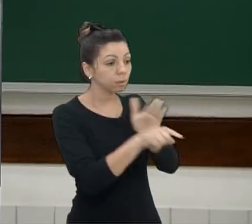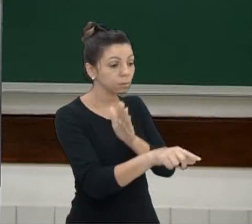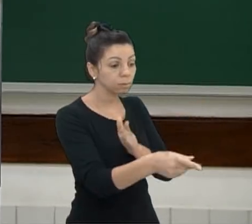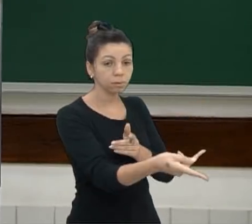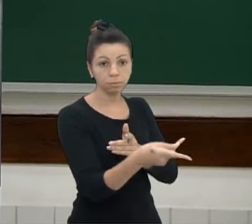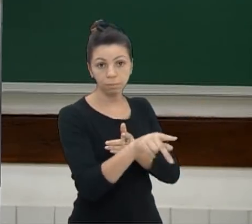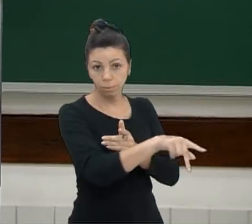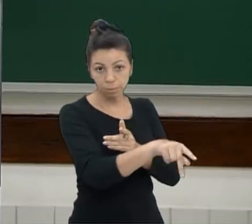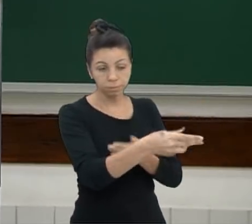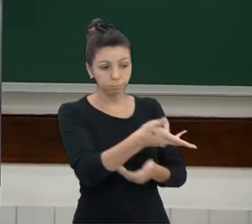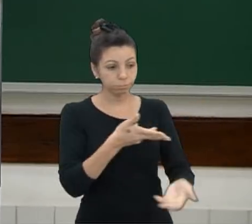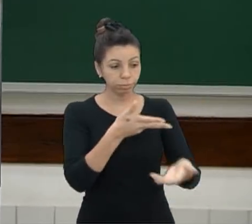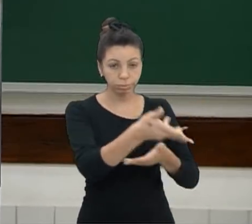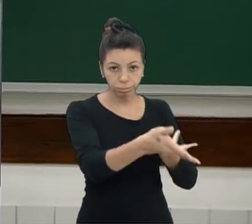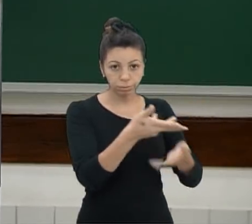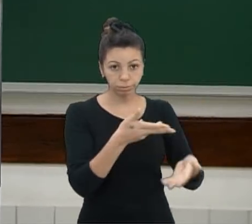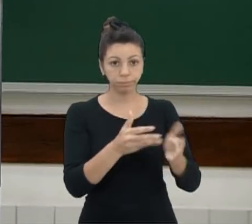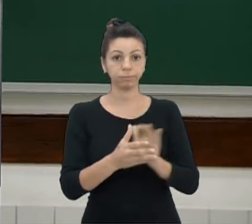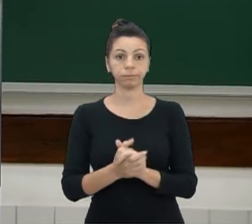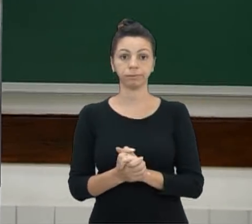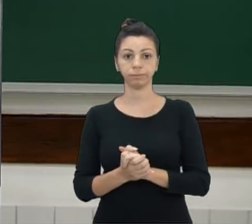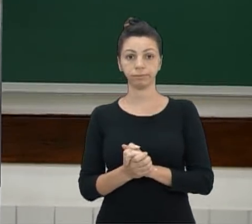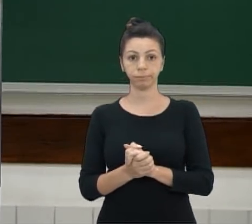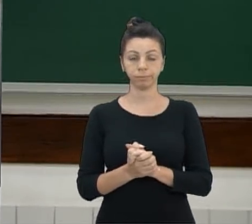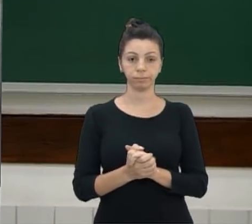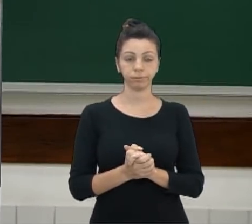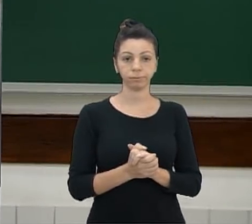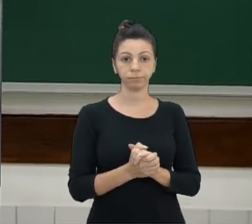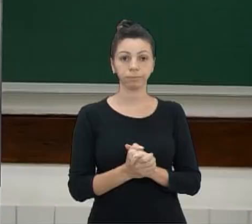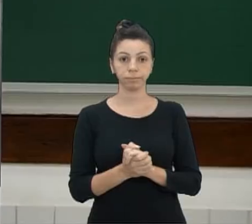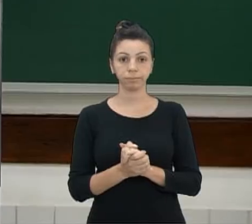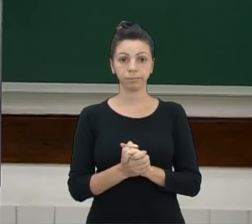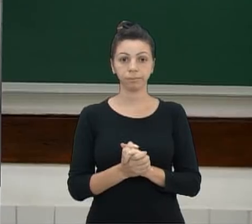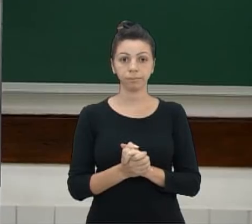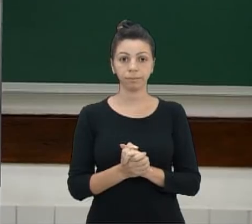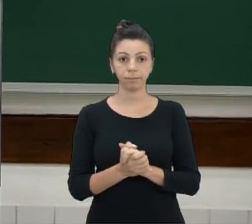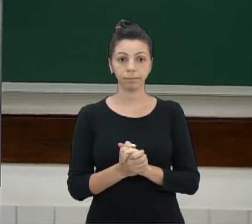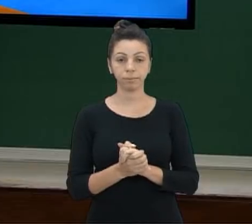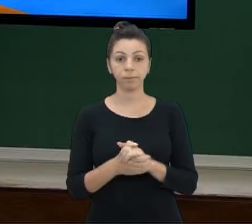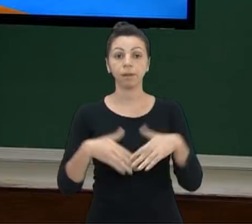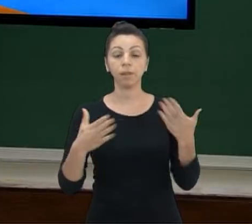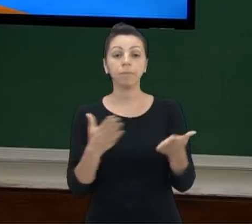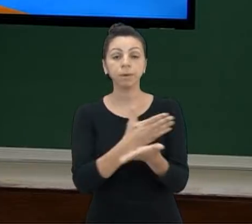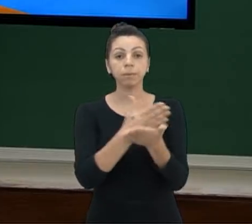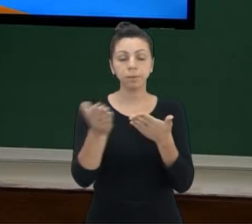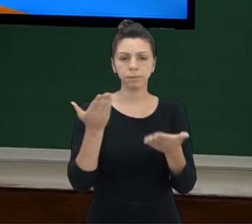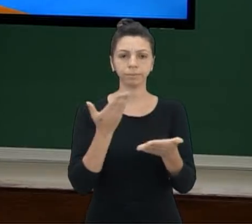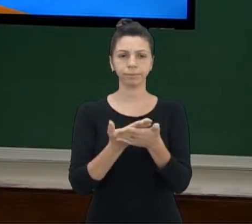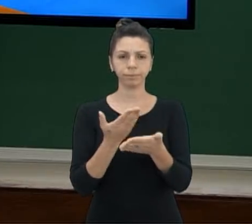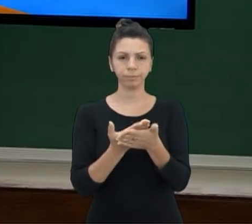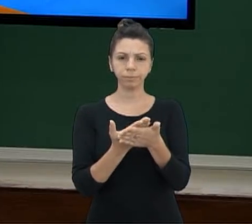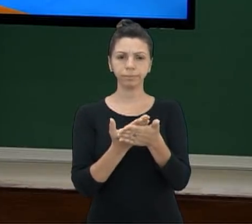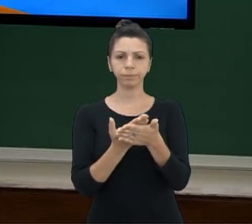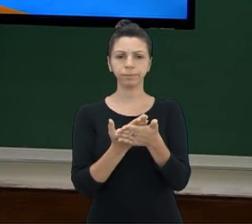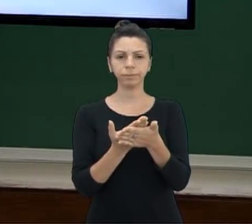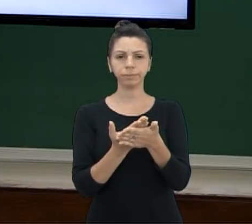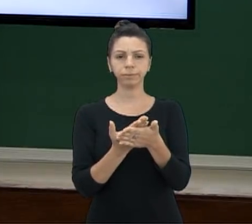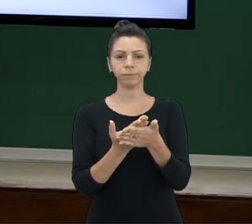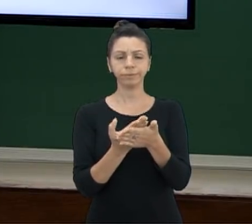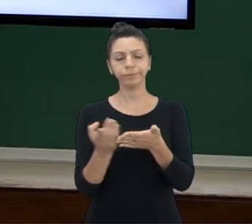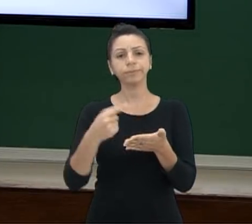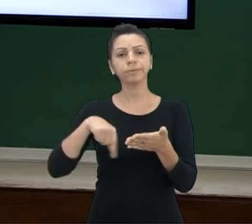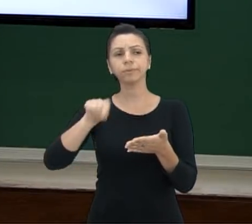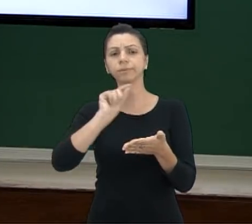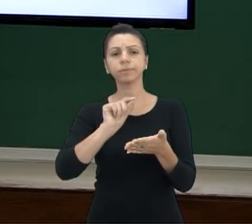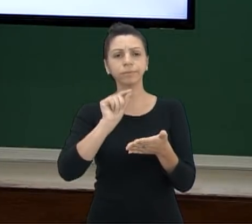estão sendo apresentados nas aulas desse período de quarentena. Para darmos início aqui à nossa aula, nós